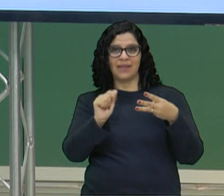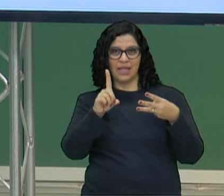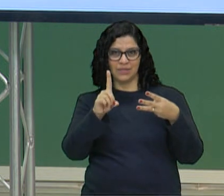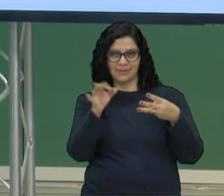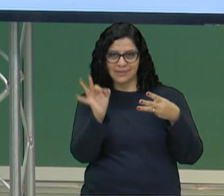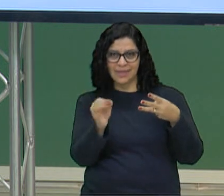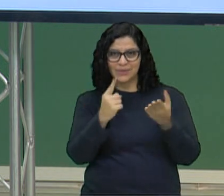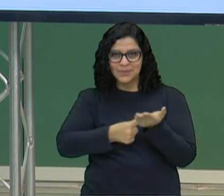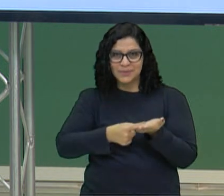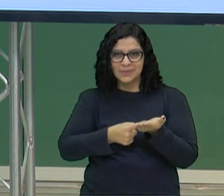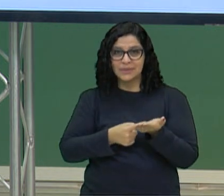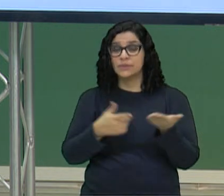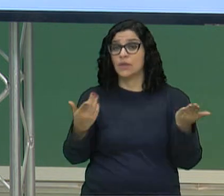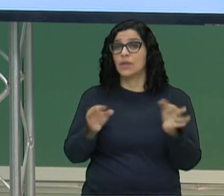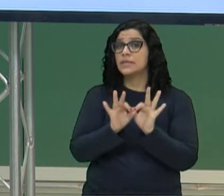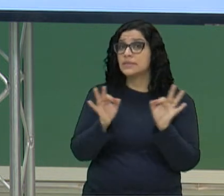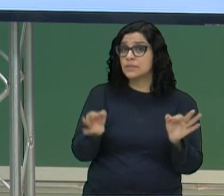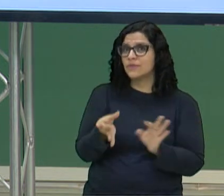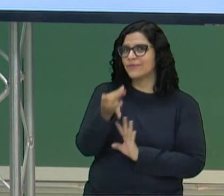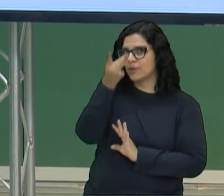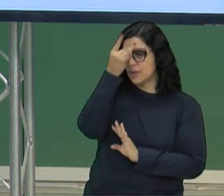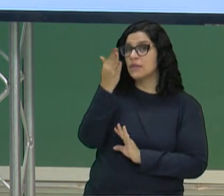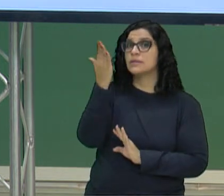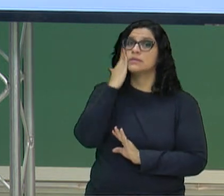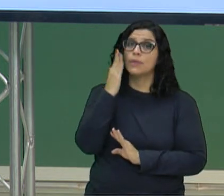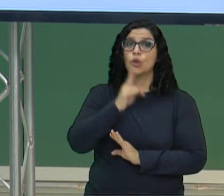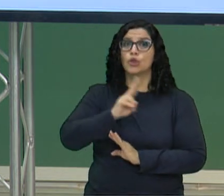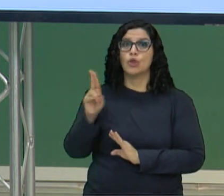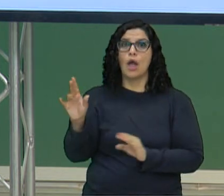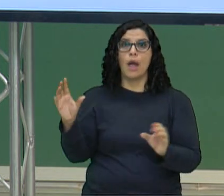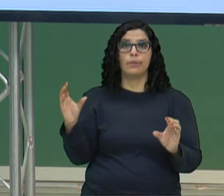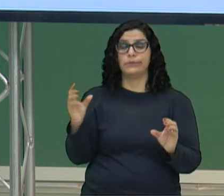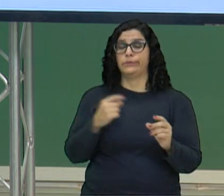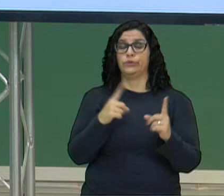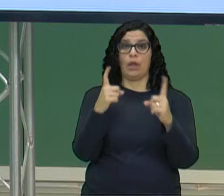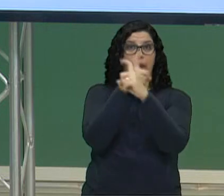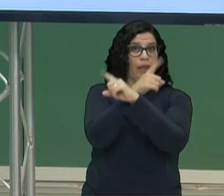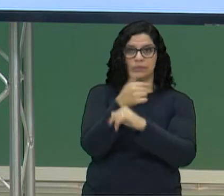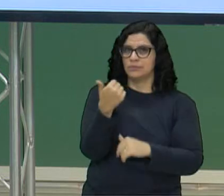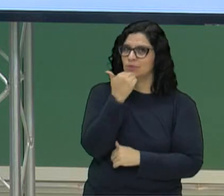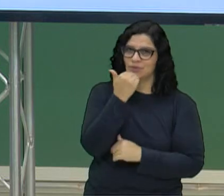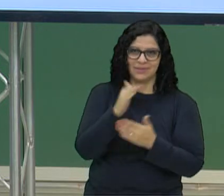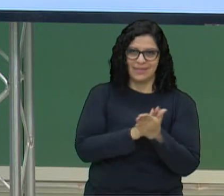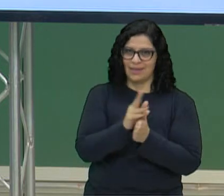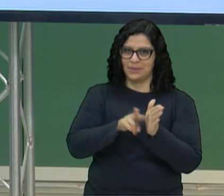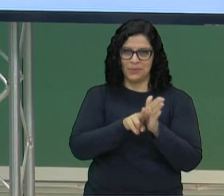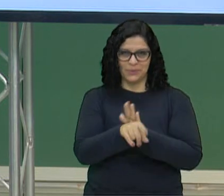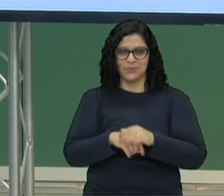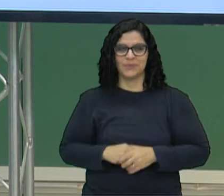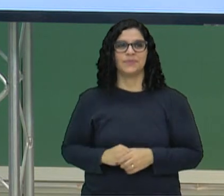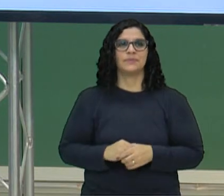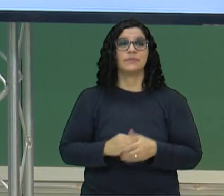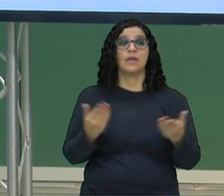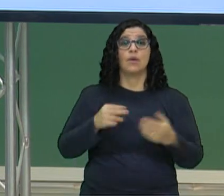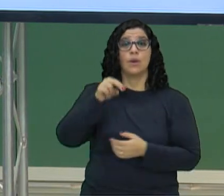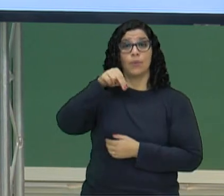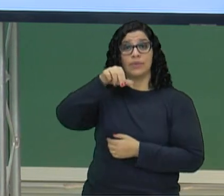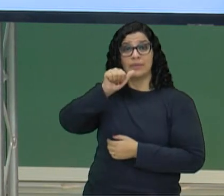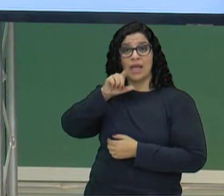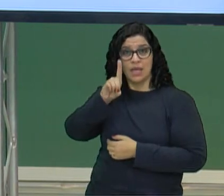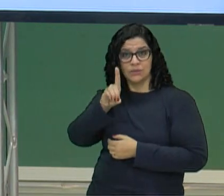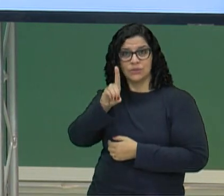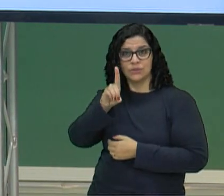Combinado? Mais simples. Saber esse nome não vai mudar sua qualidade em biologia. Tudo bem? O NAD, quando